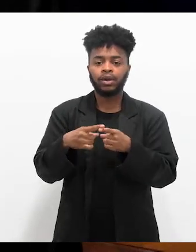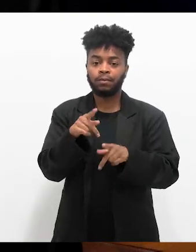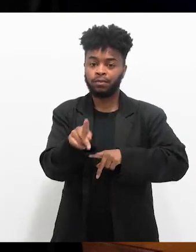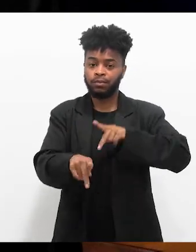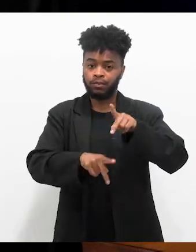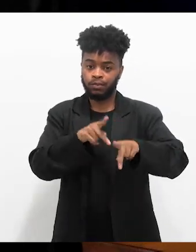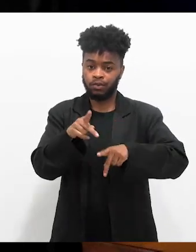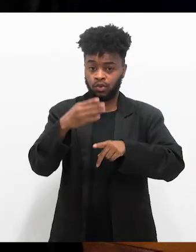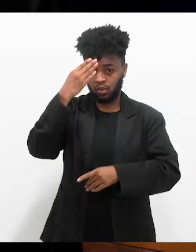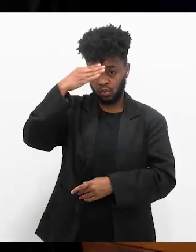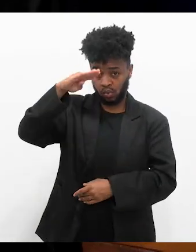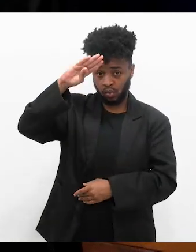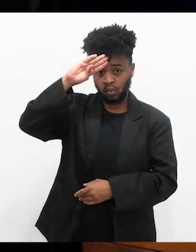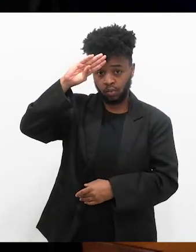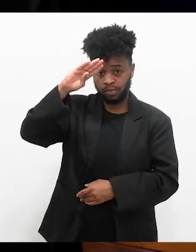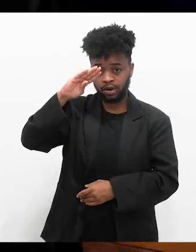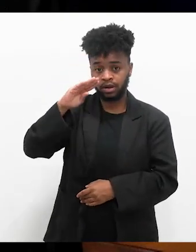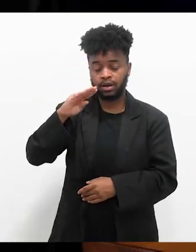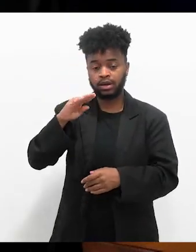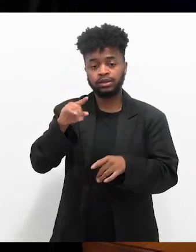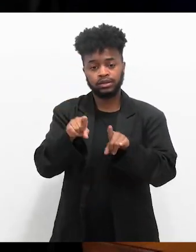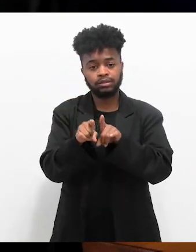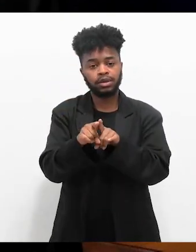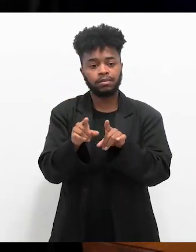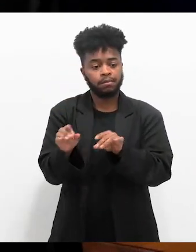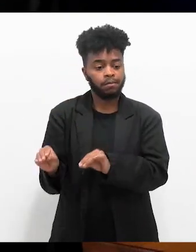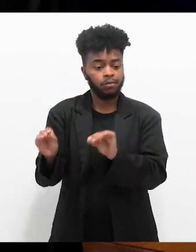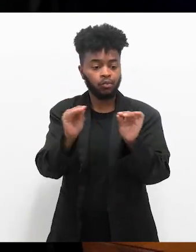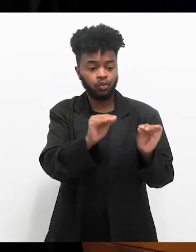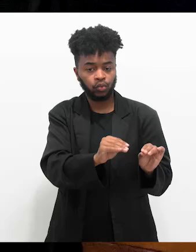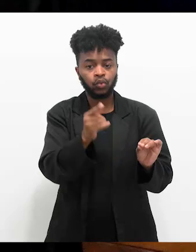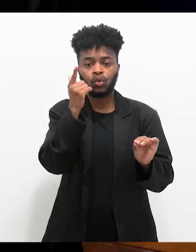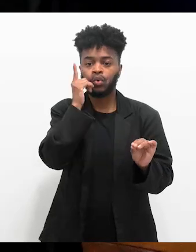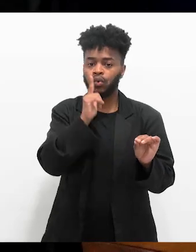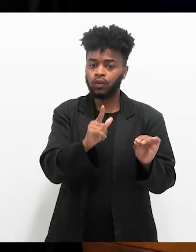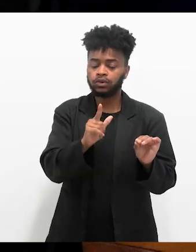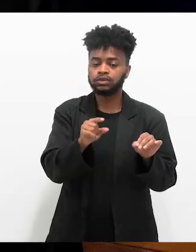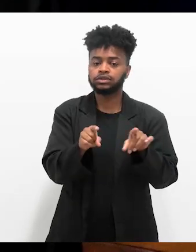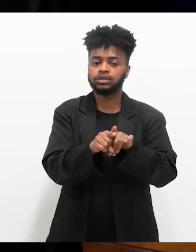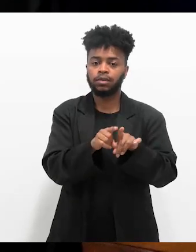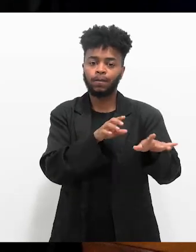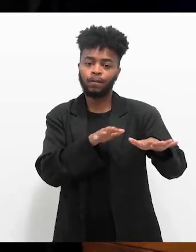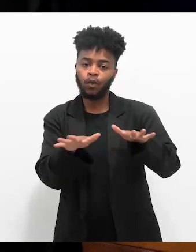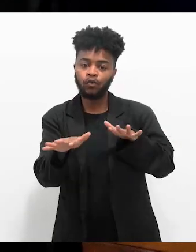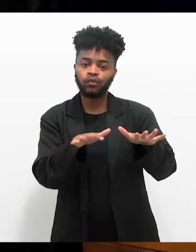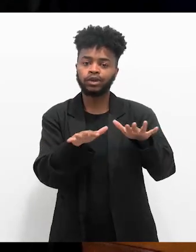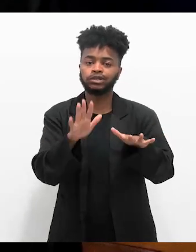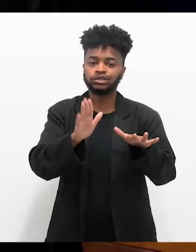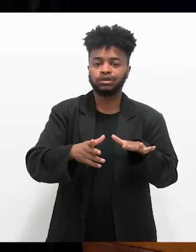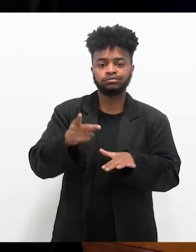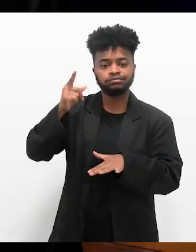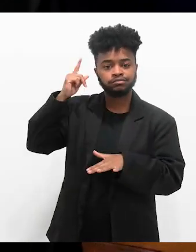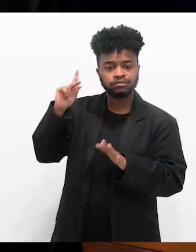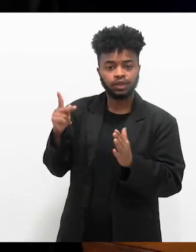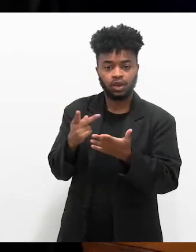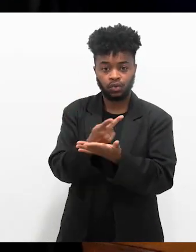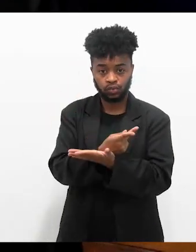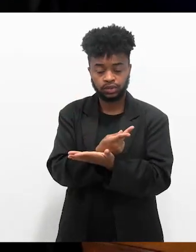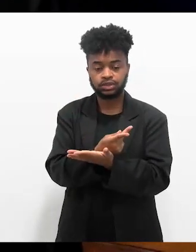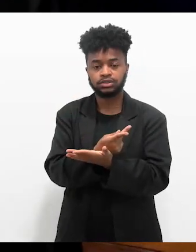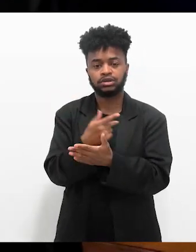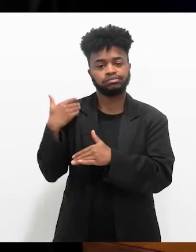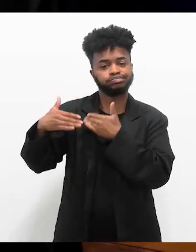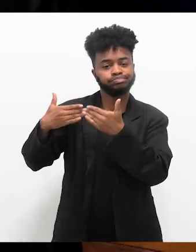o povo de Cuba faz essa migração e conseguem ali trazer todos os movimentos que já eram aqui,